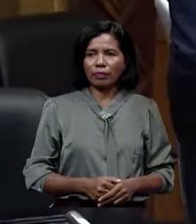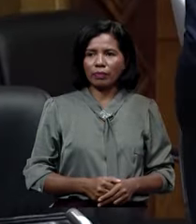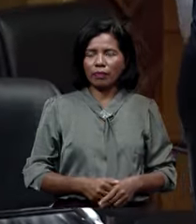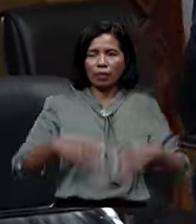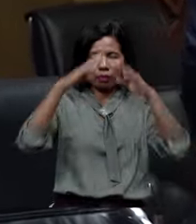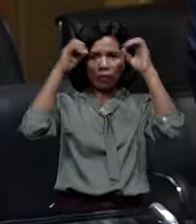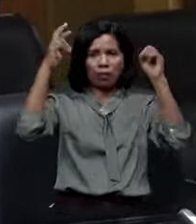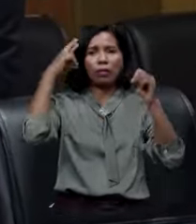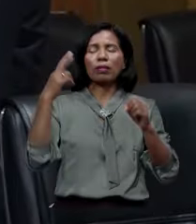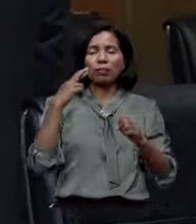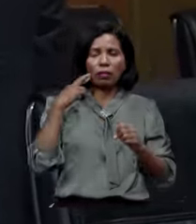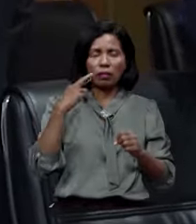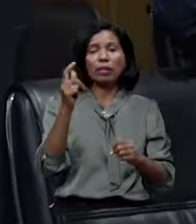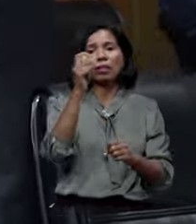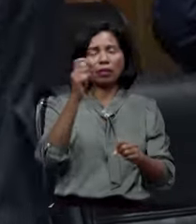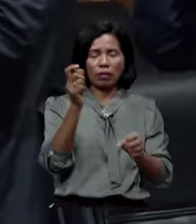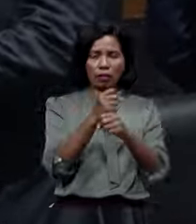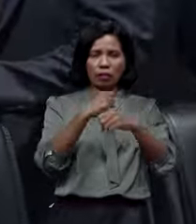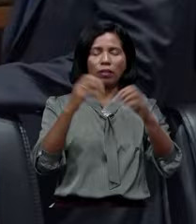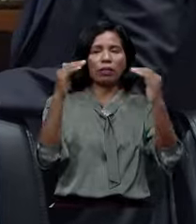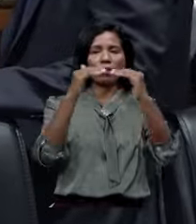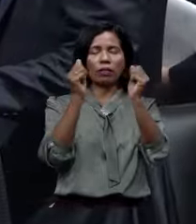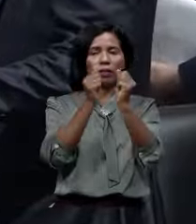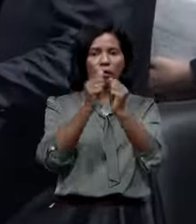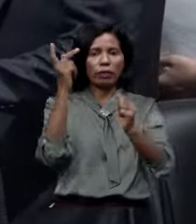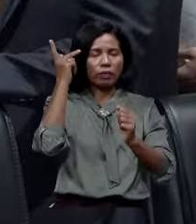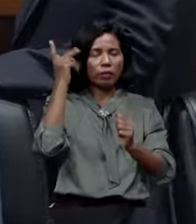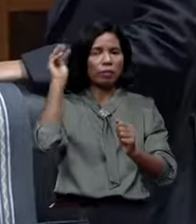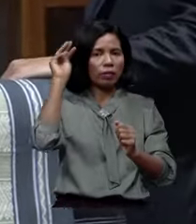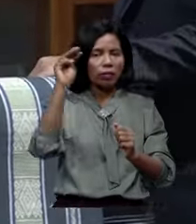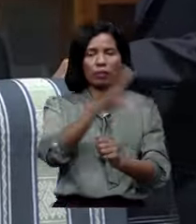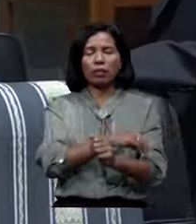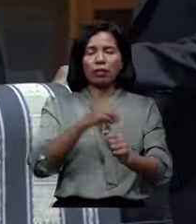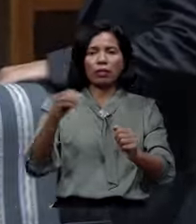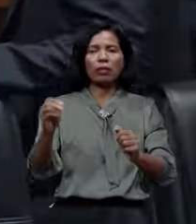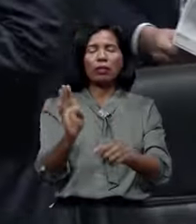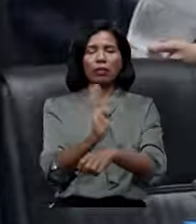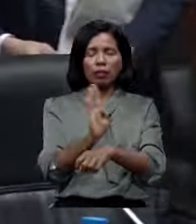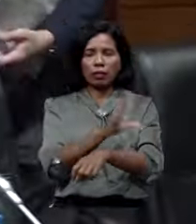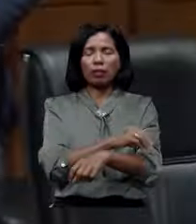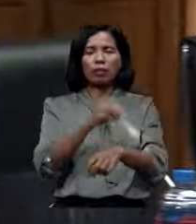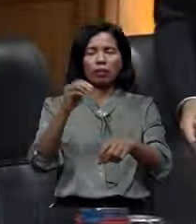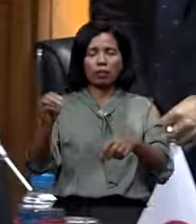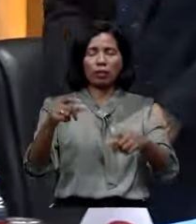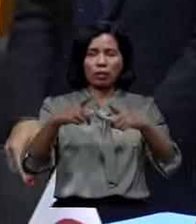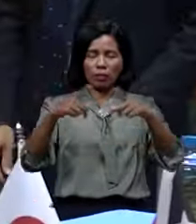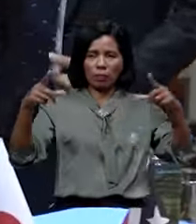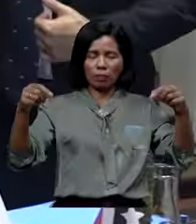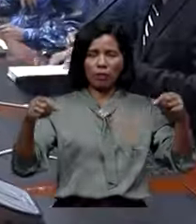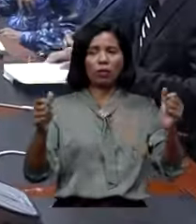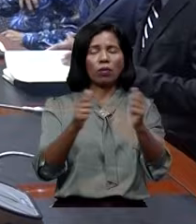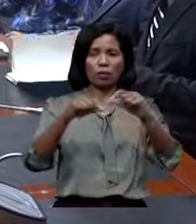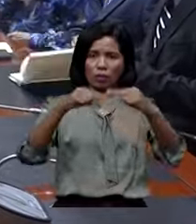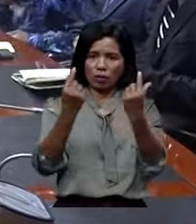Presidente da República, Jerome Jorta Tersane, ao encontro o vice-ministro parlamentar do assunto negócio estrangeiro do Japão, Komura Masahiro, com a